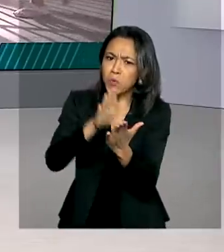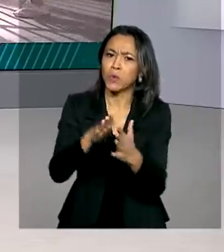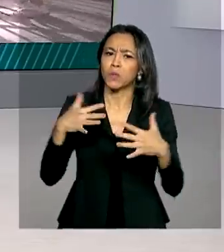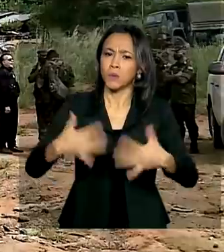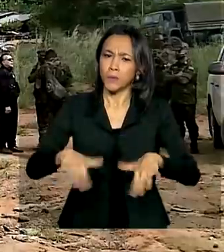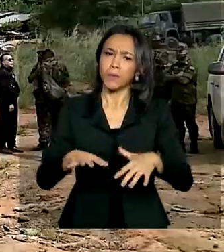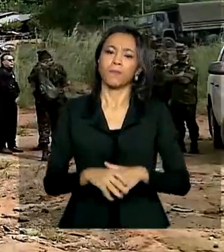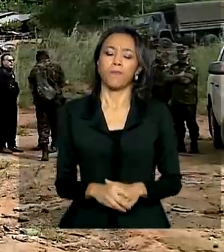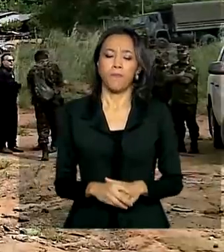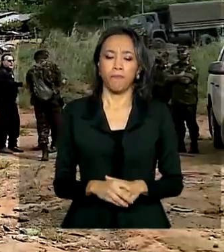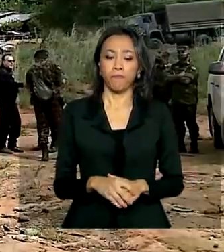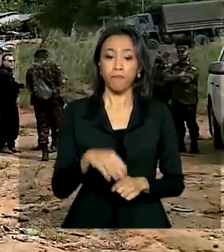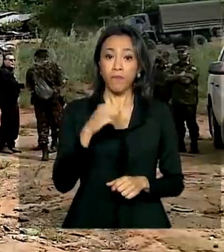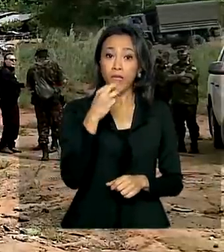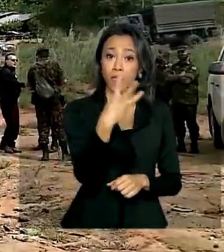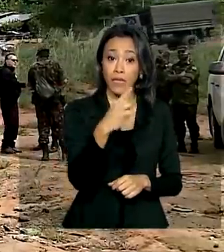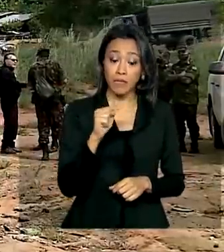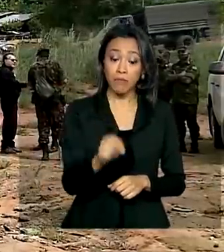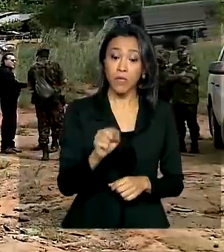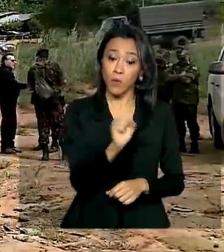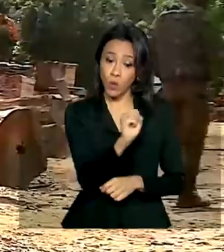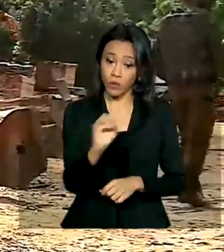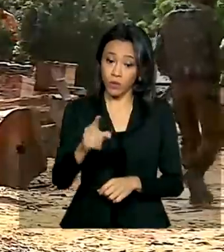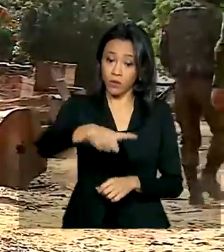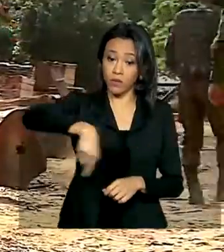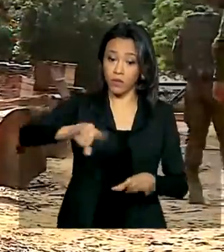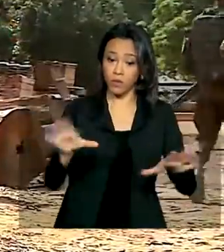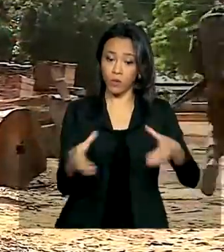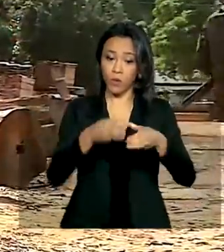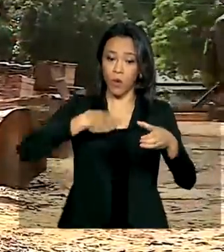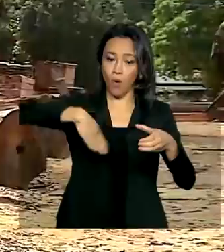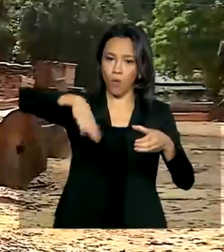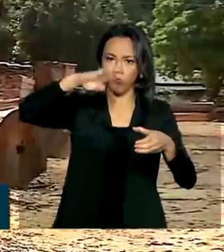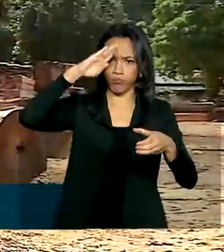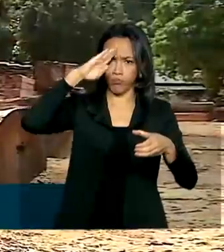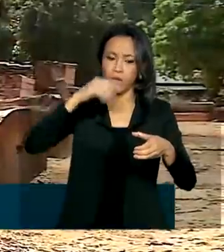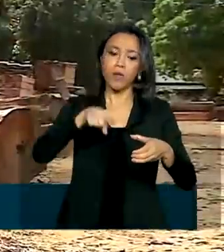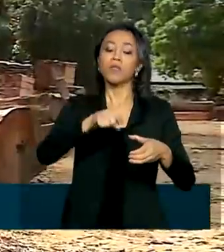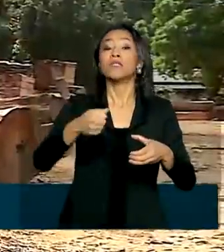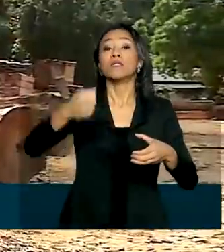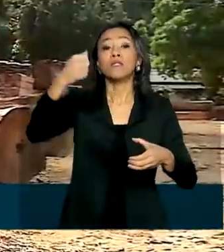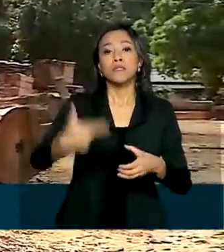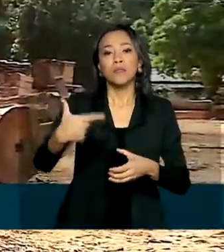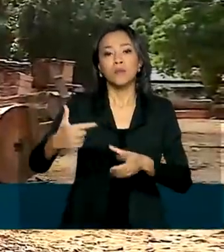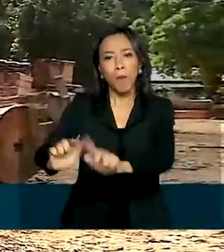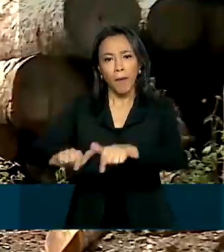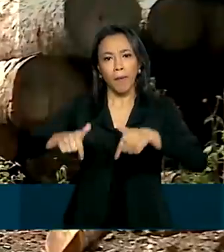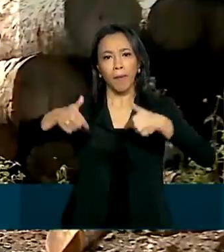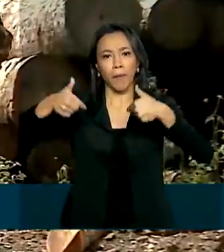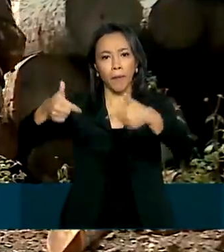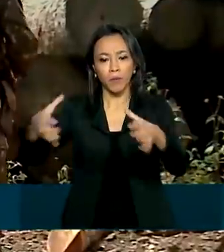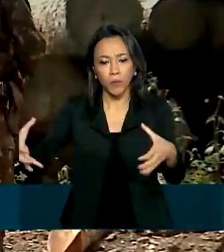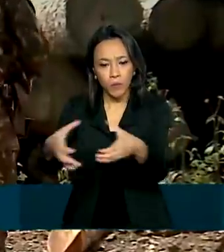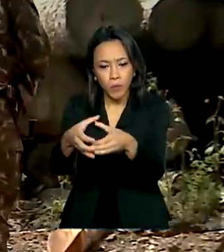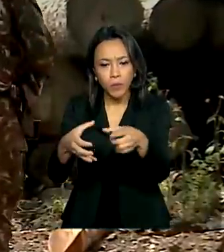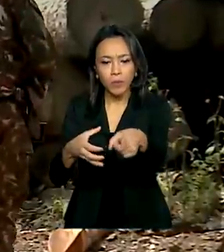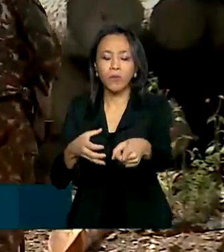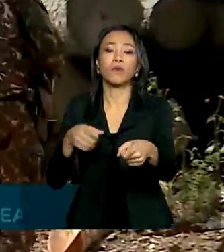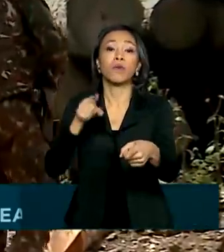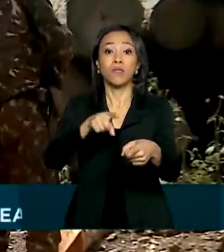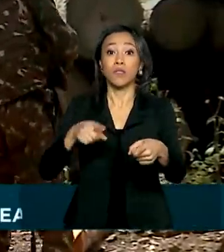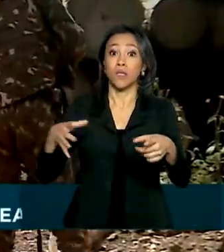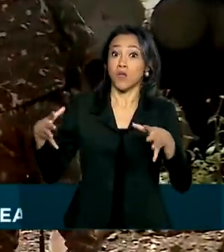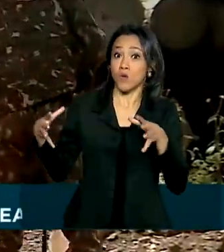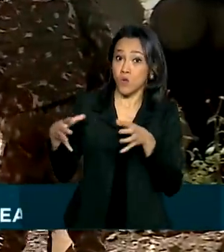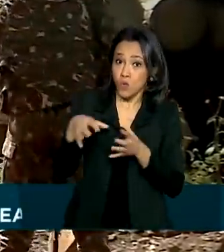3.800 homens das Forças Armadas participam da segunda fase da Operação Verde Brasil. As ações promovidas em